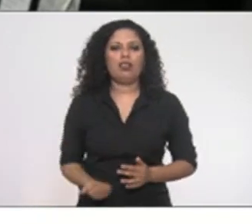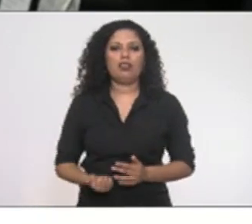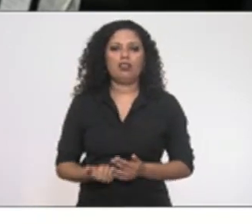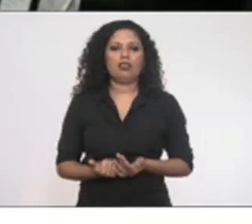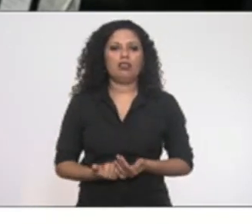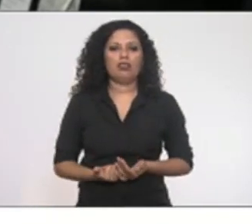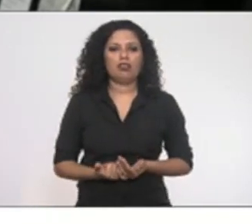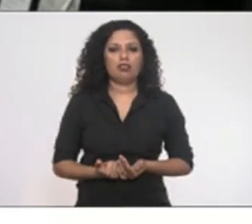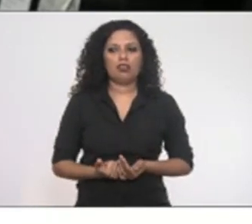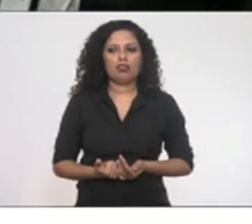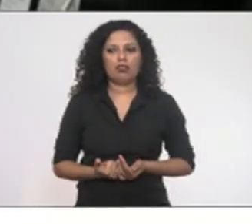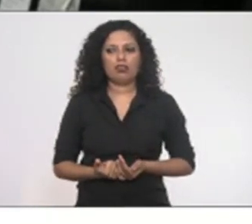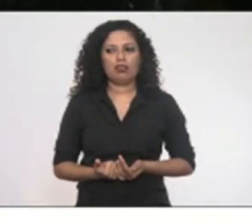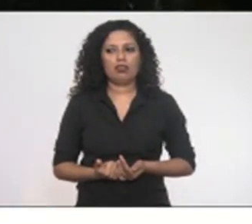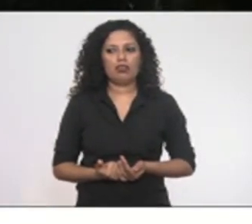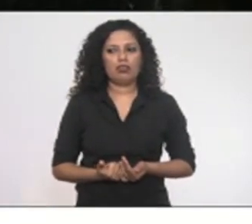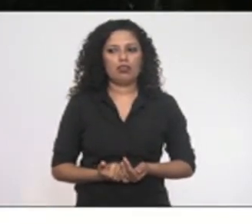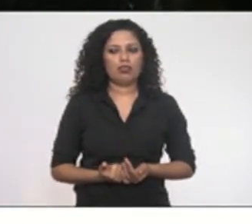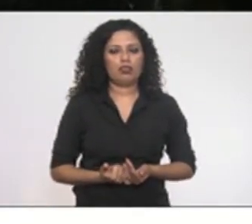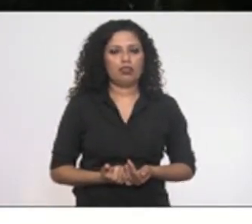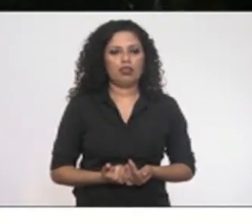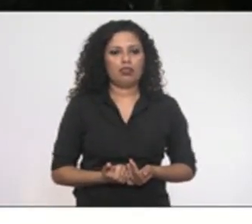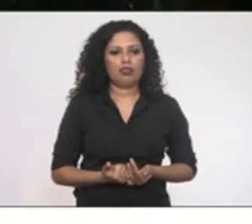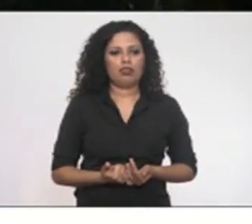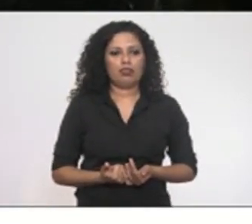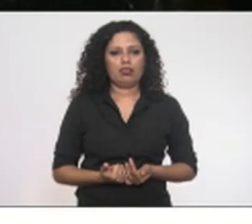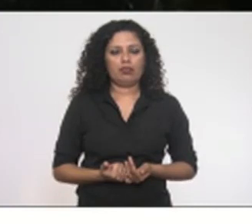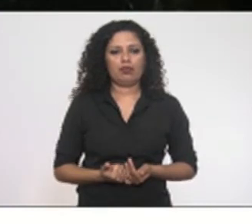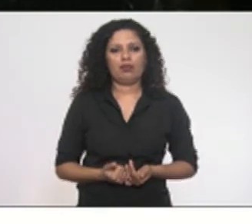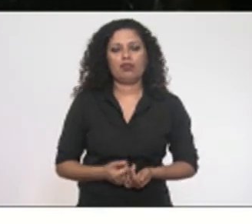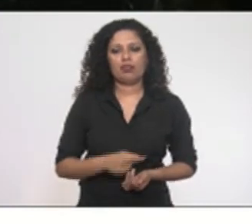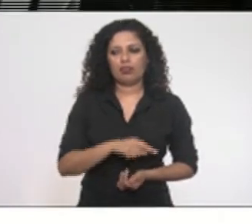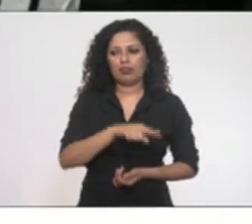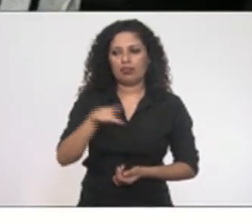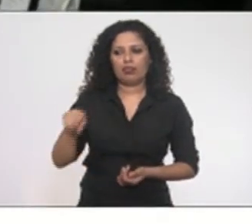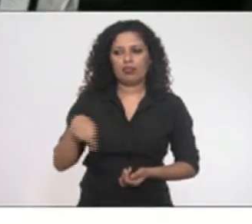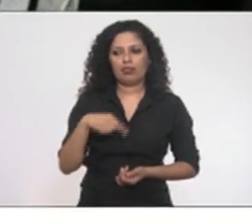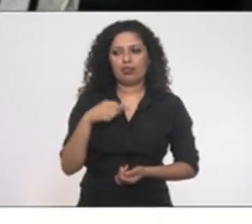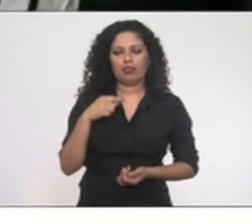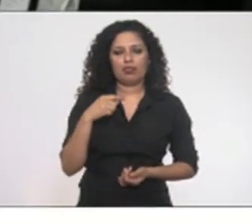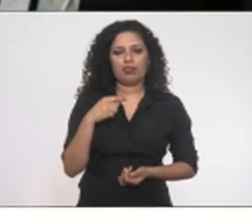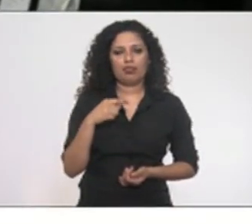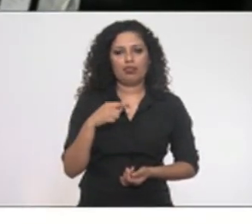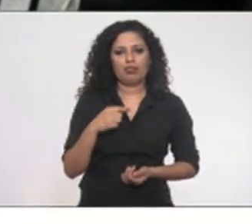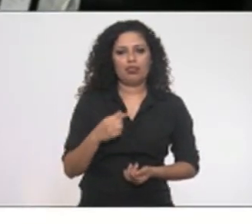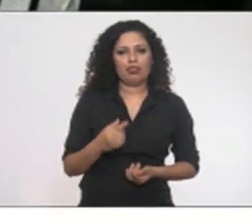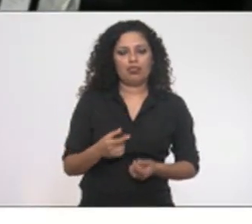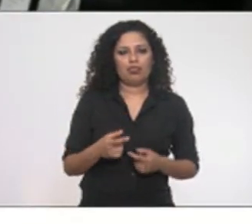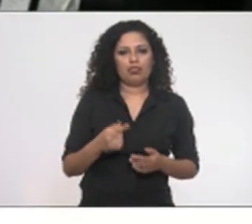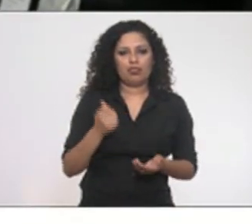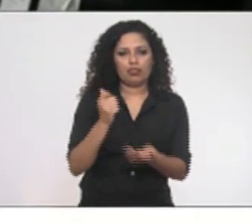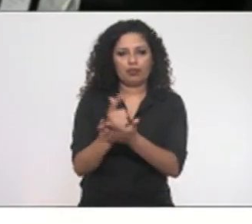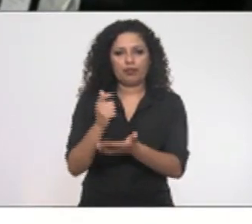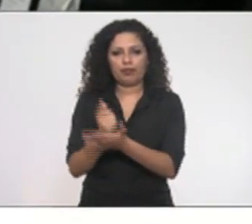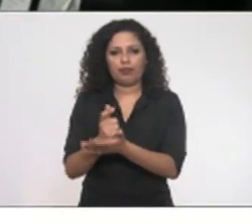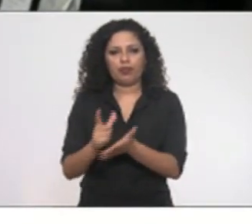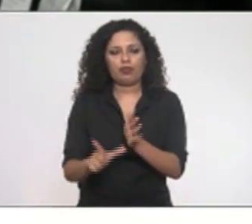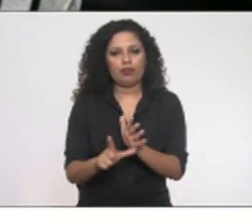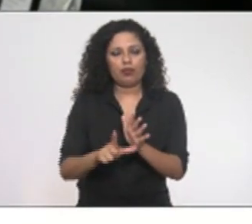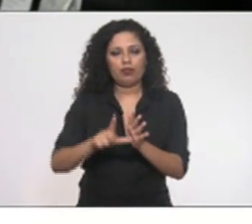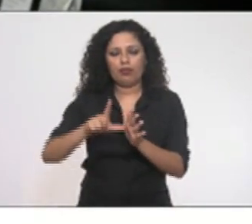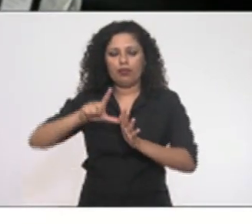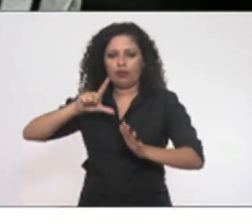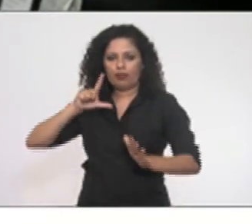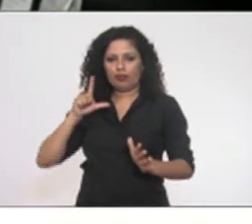lá a área. Já estão iniciadas as obras. Eles até têm um plano de antecipação do escoamento com a